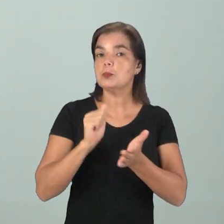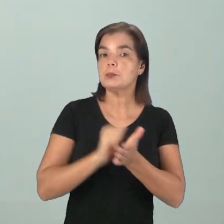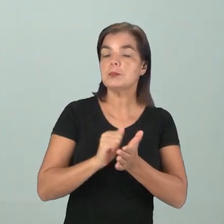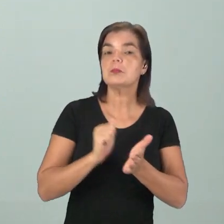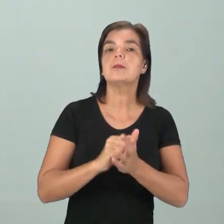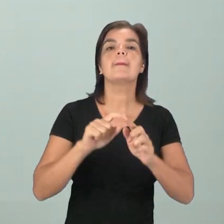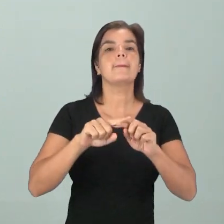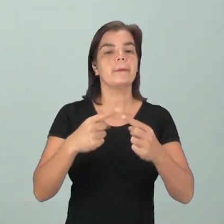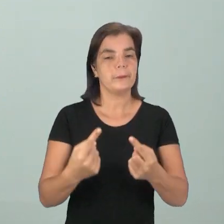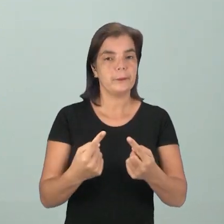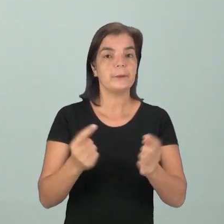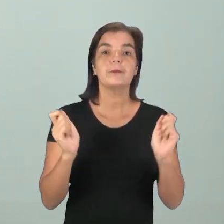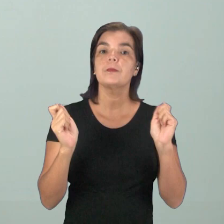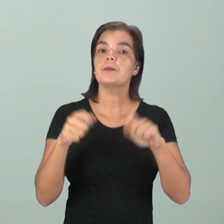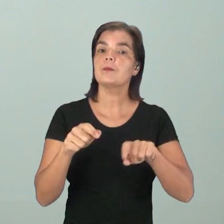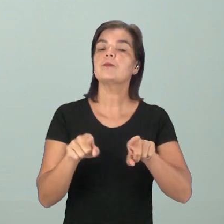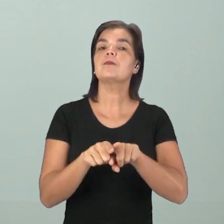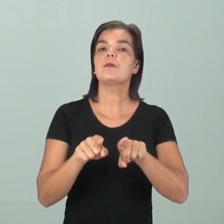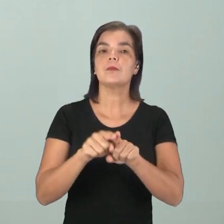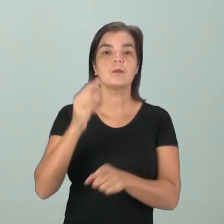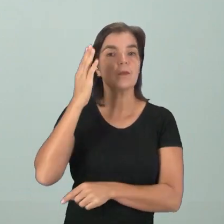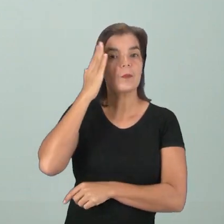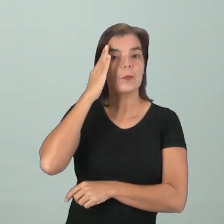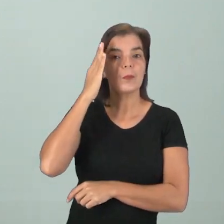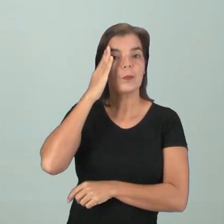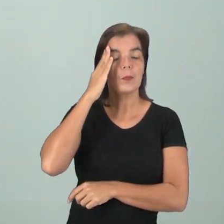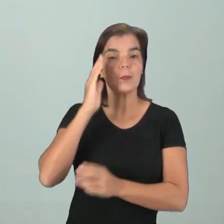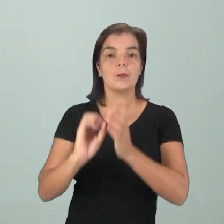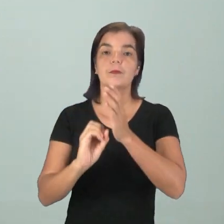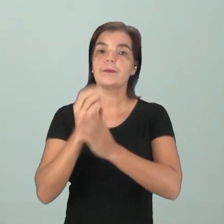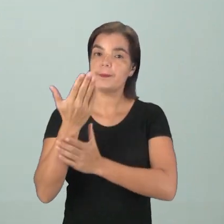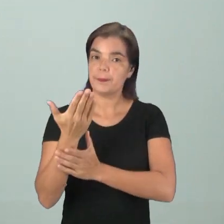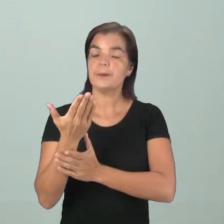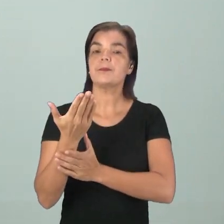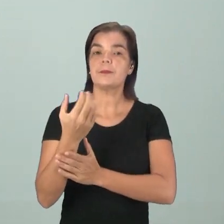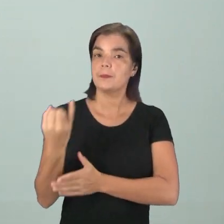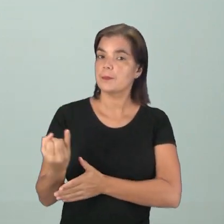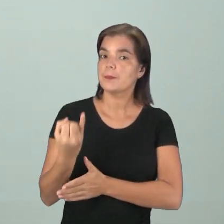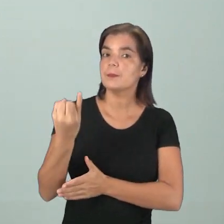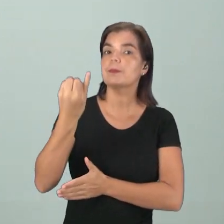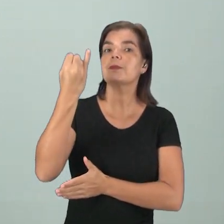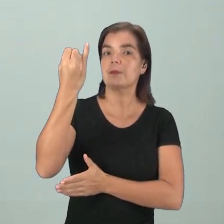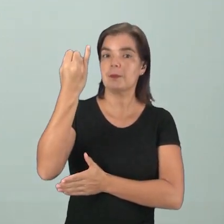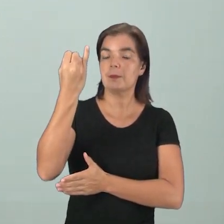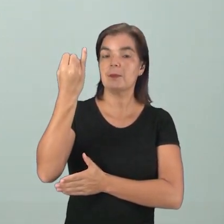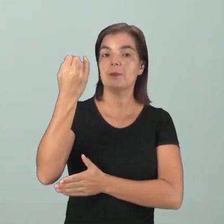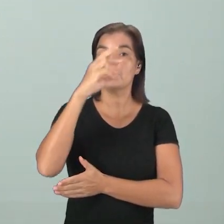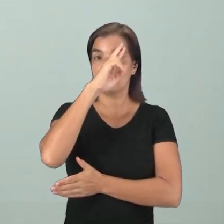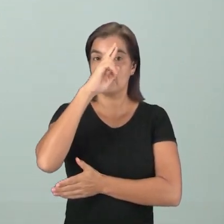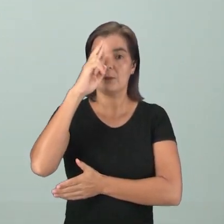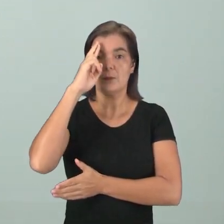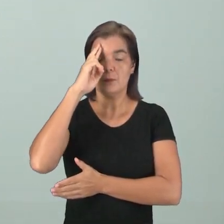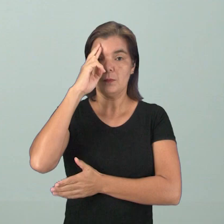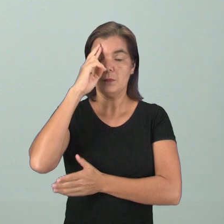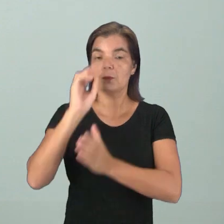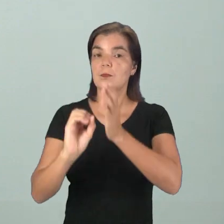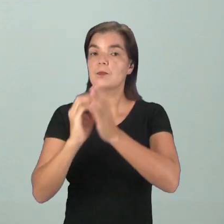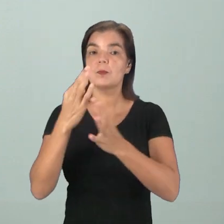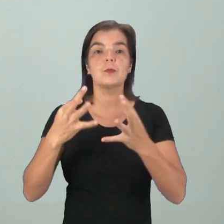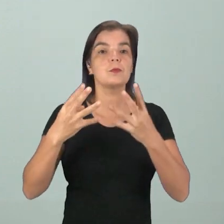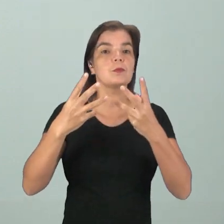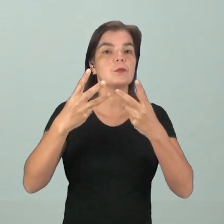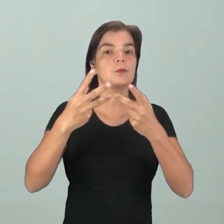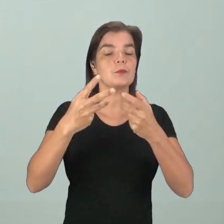escritas, mas que nos possibilitam entender acontecimentos importantes e a nossa história e o nosso surgimento e